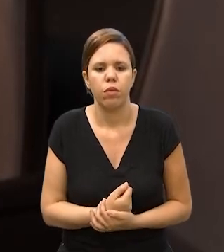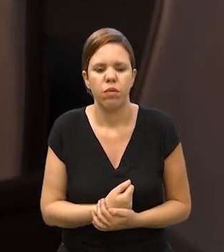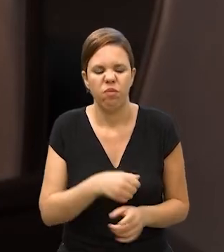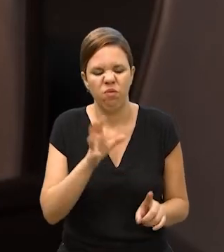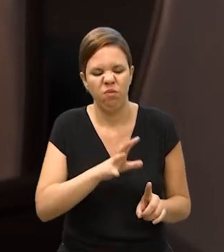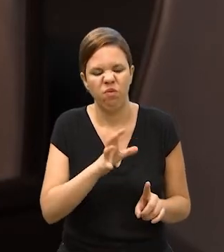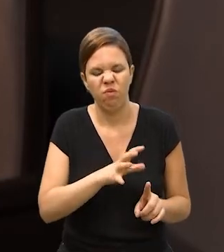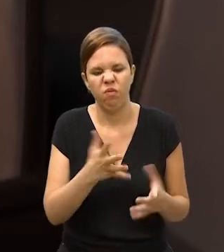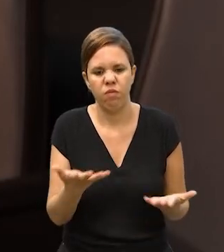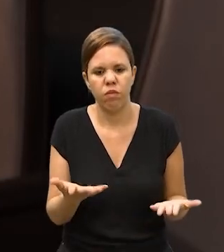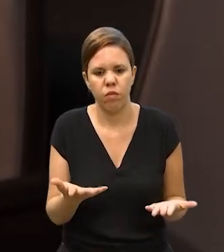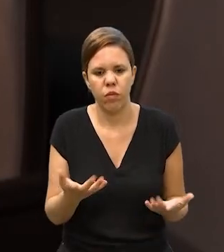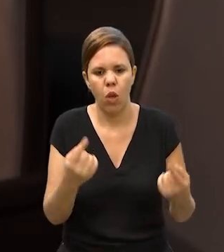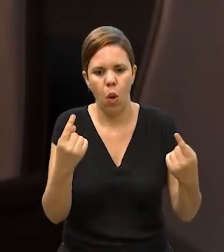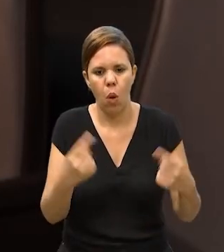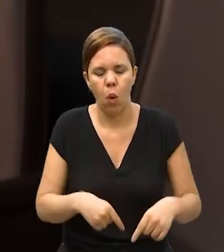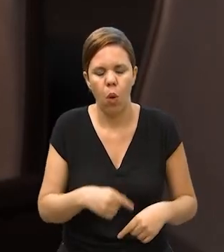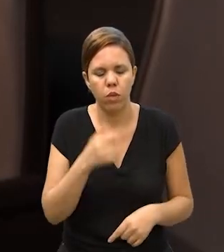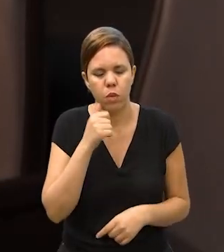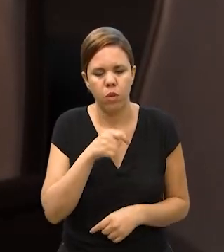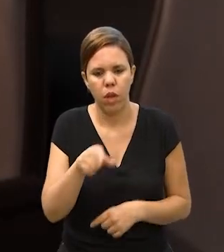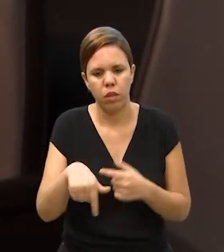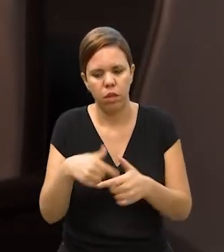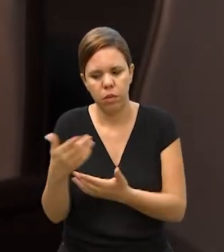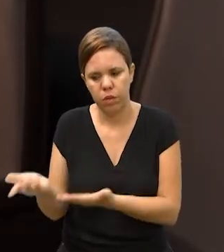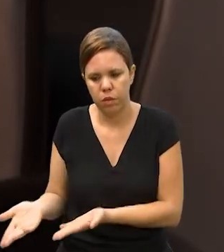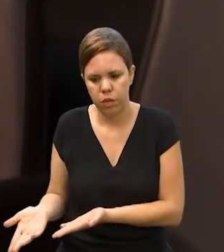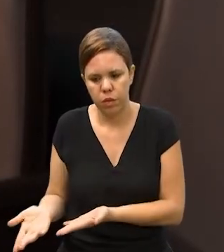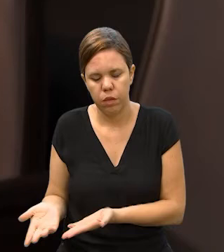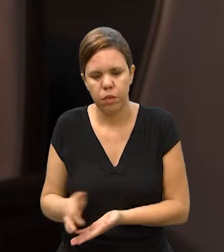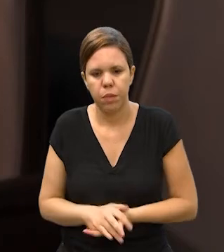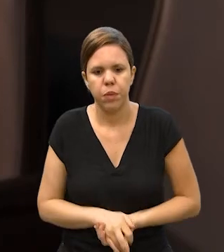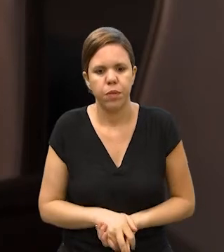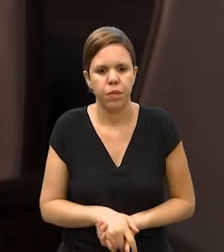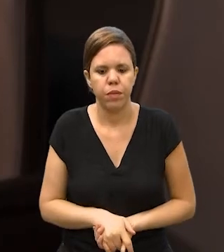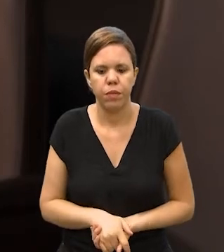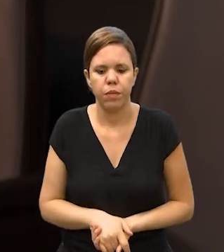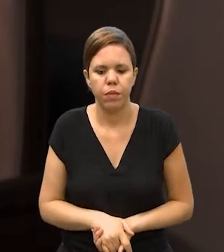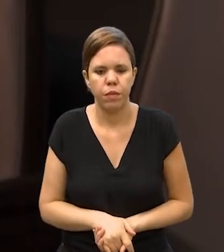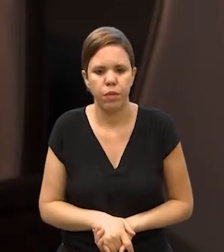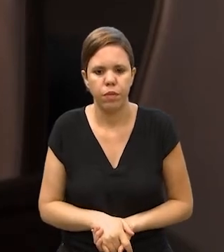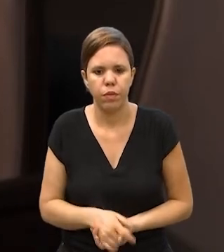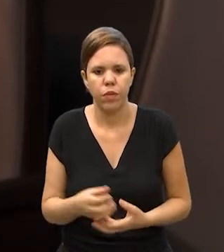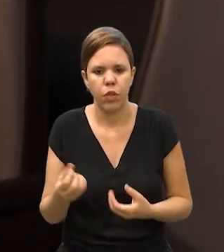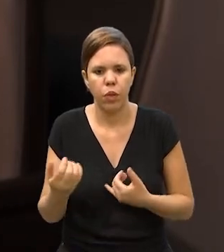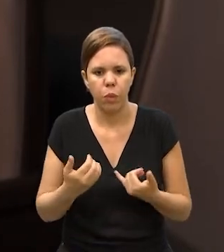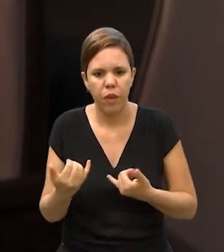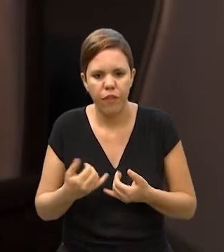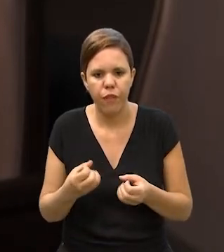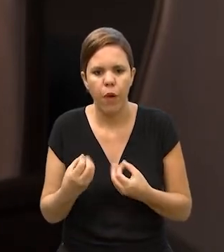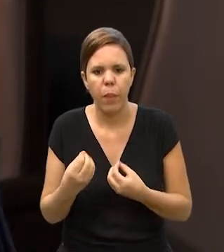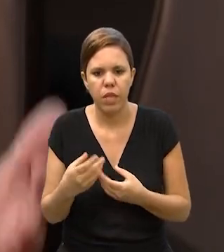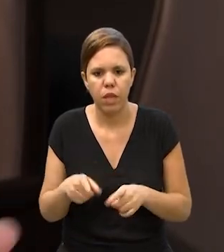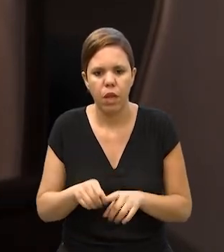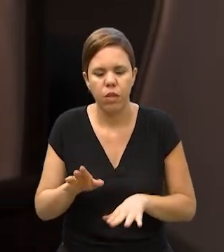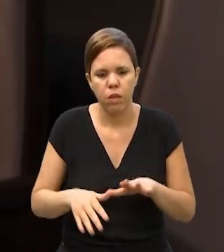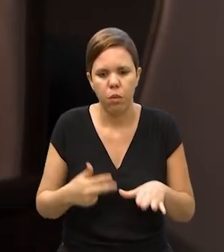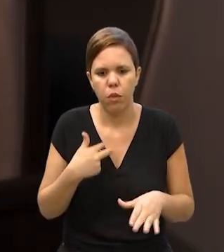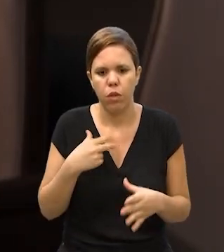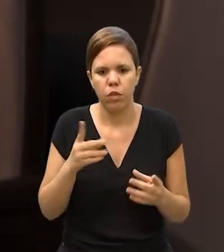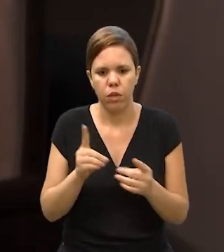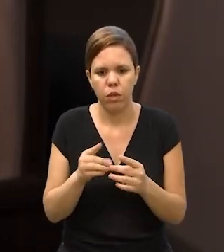assédio, né, contra a mulher que está lá trabalhando, que está dando uma informação, muitas vezes ela não pode